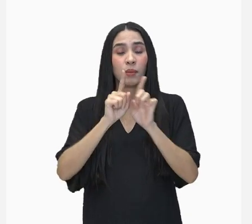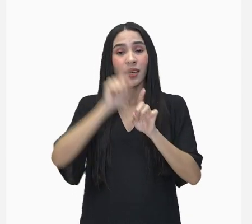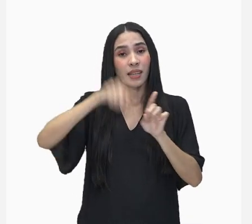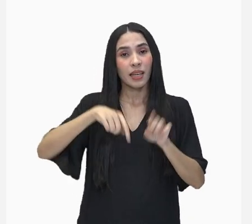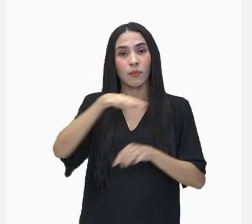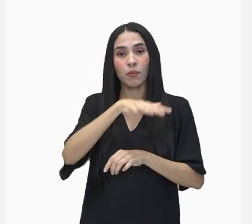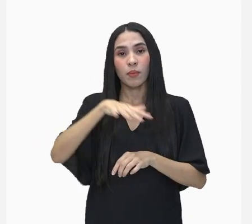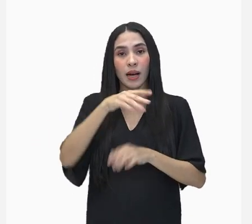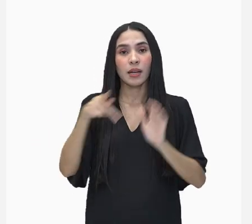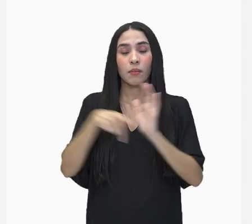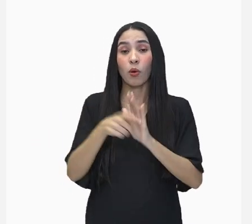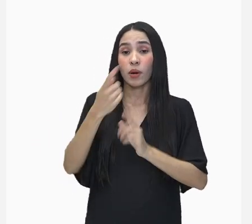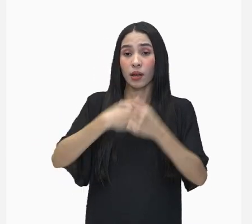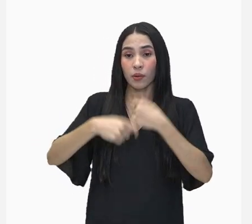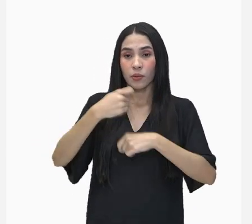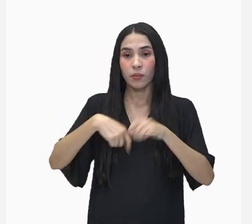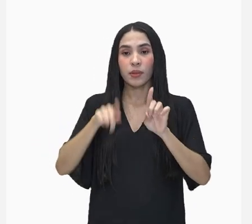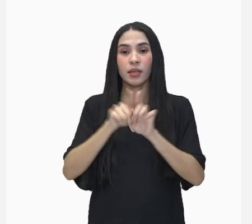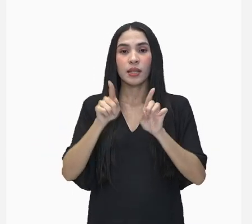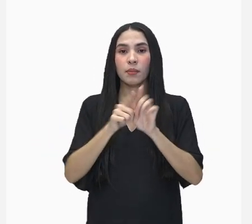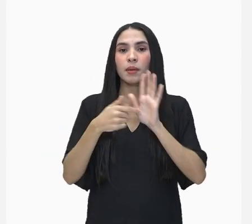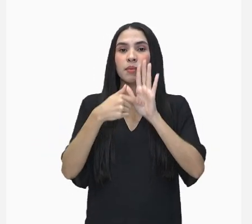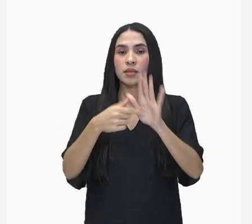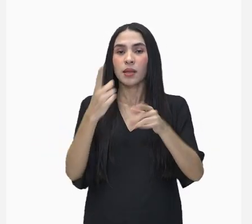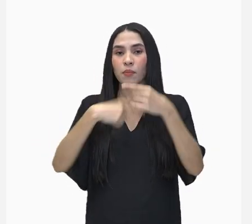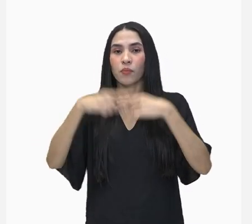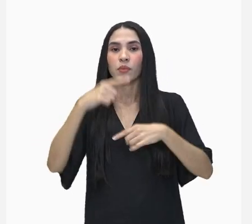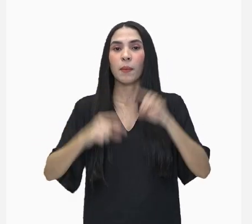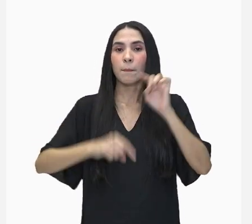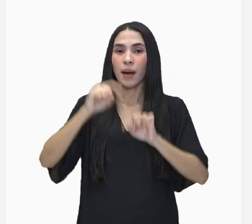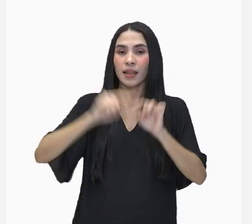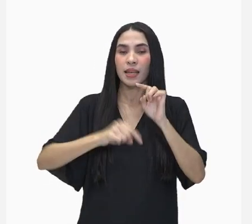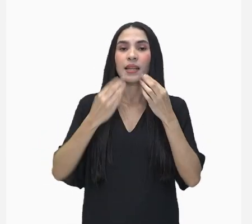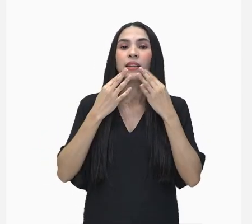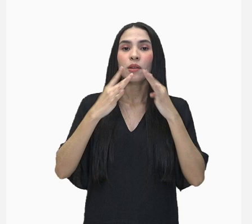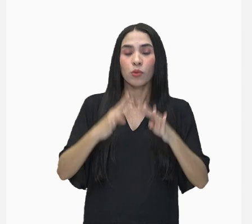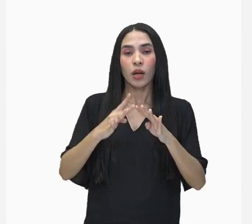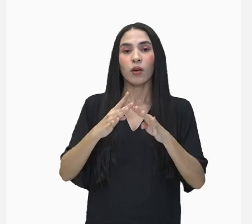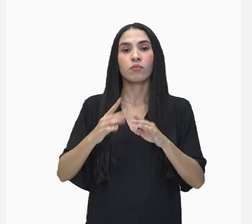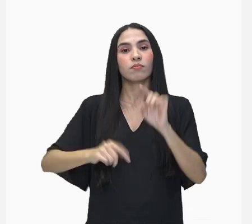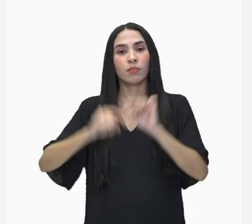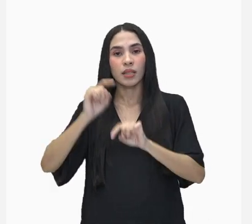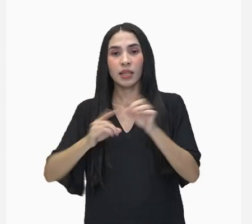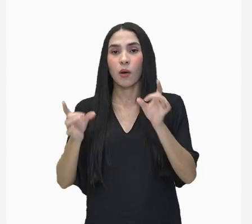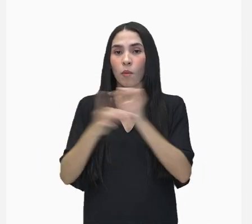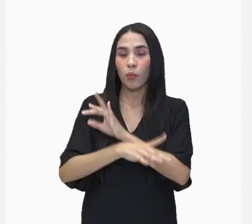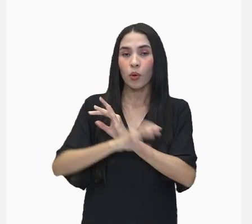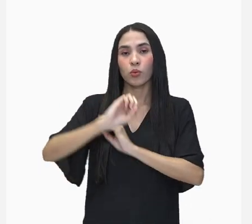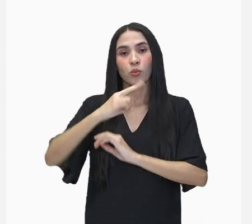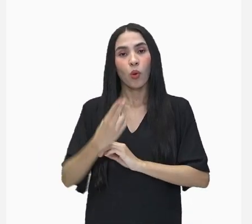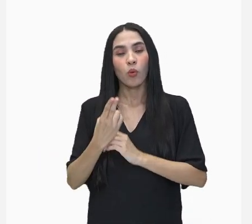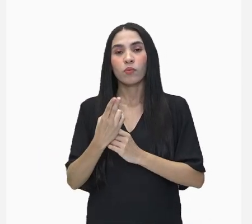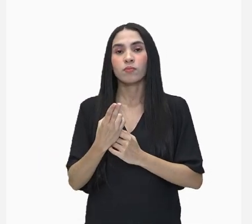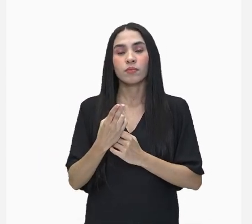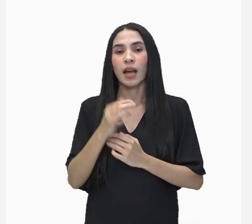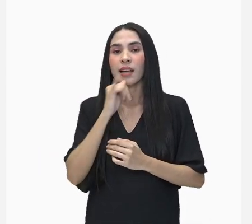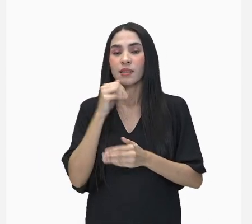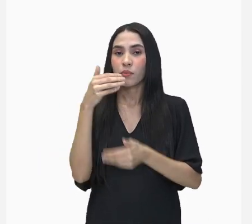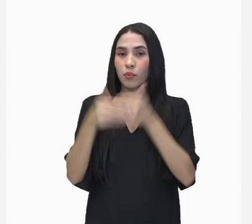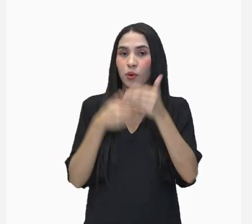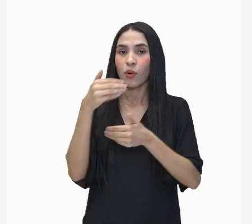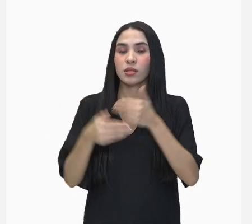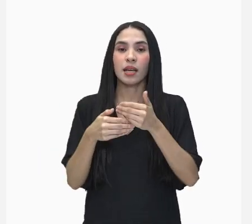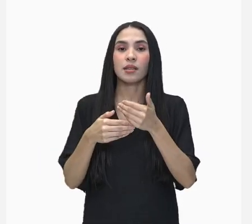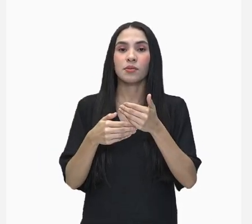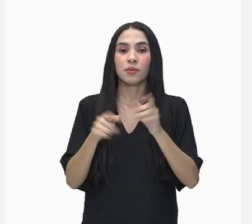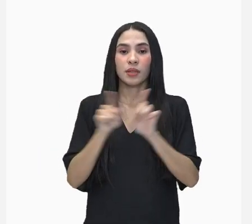da economia que se dedica à transformação das matérias-primas em produtos acabados ou semi-acabados através de processos